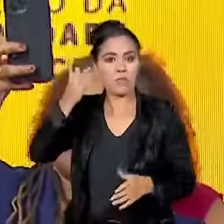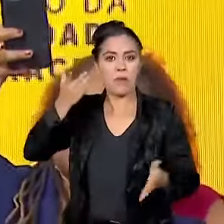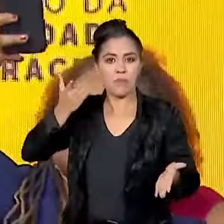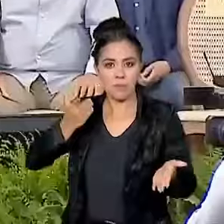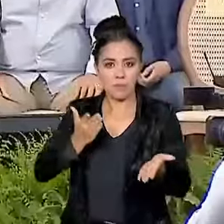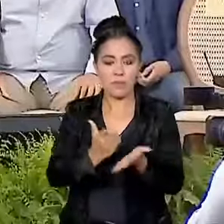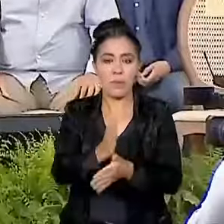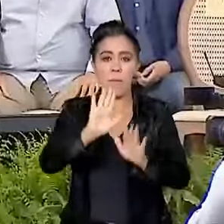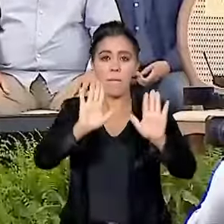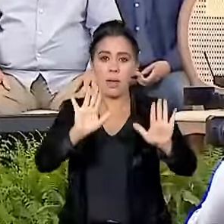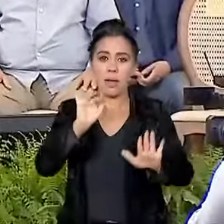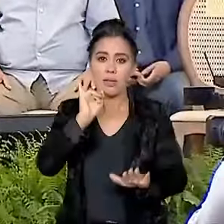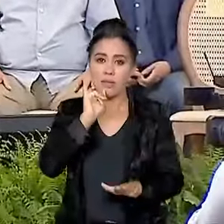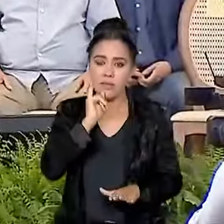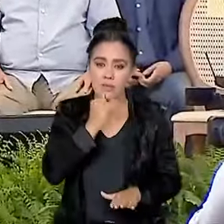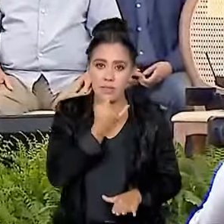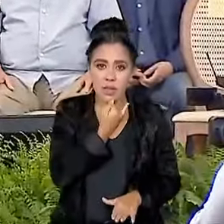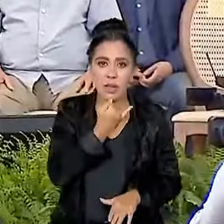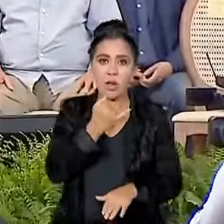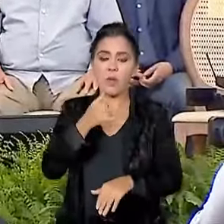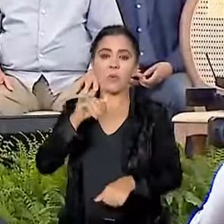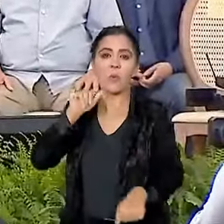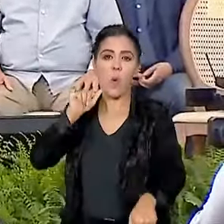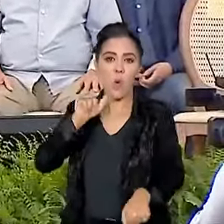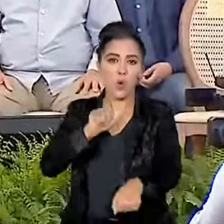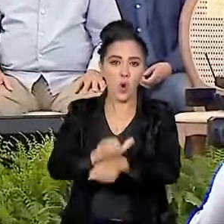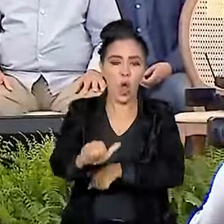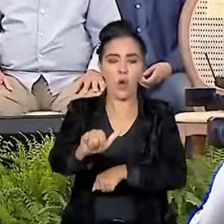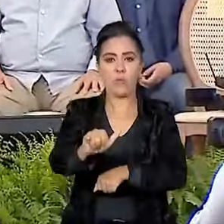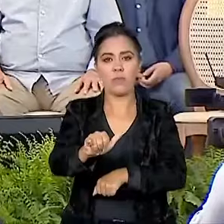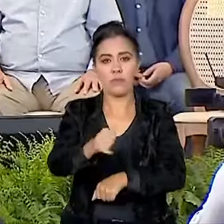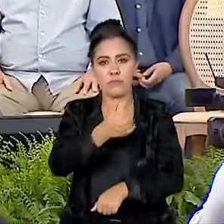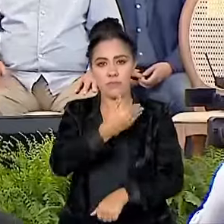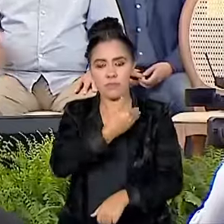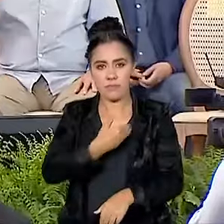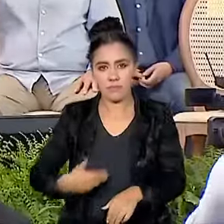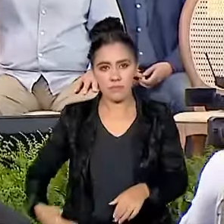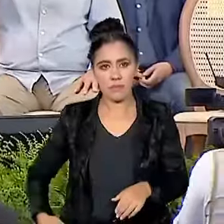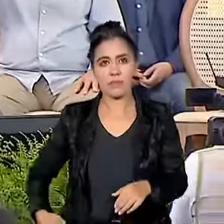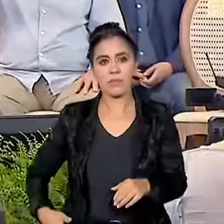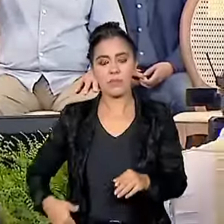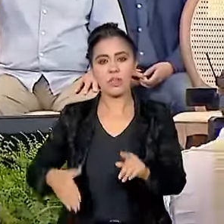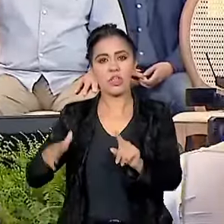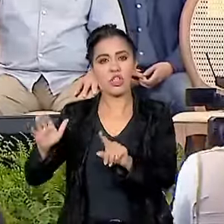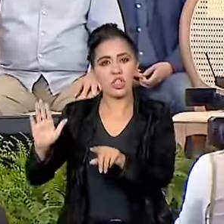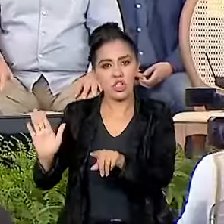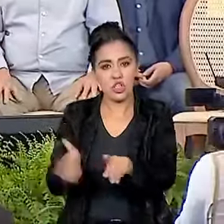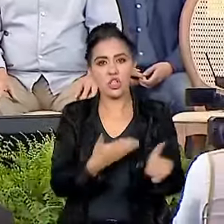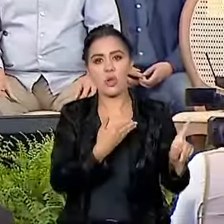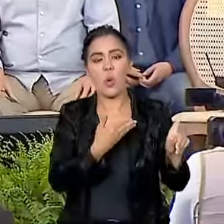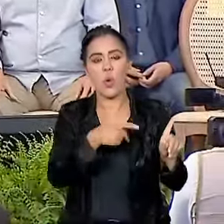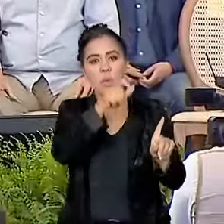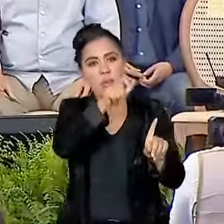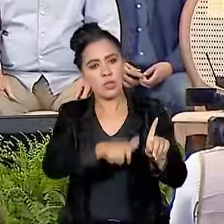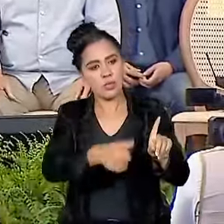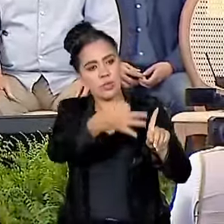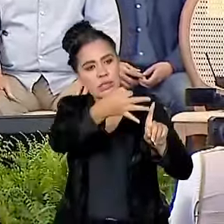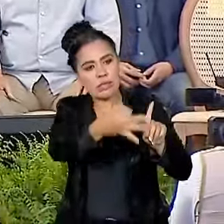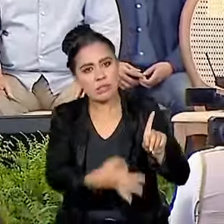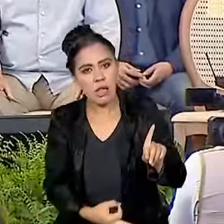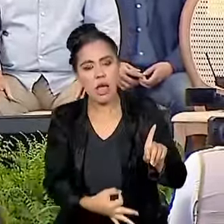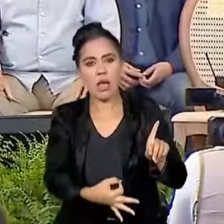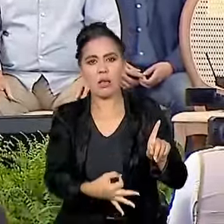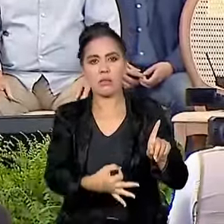Infelizmente, o golpe parlamentar que tirou uma pessoa honesta e digna